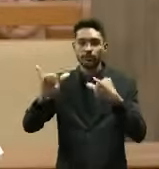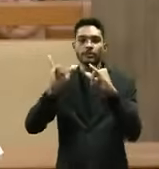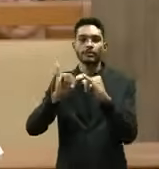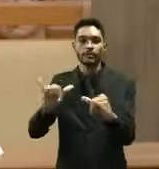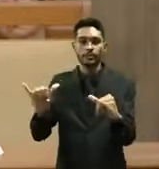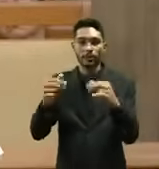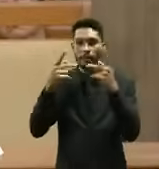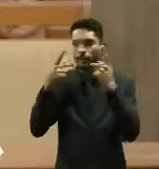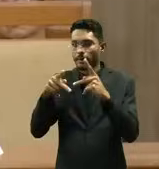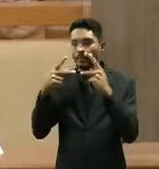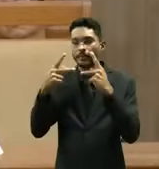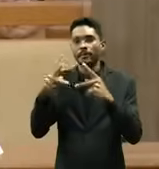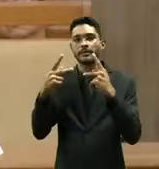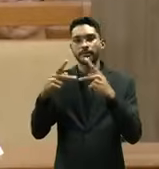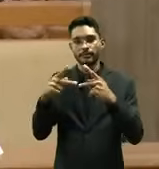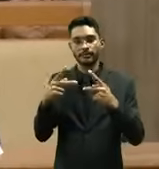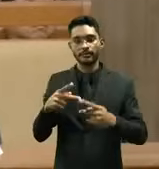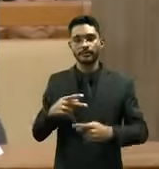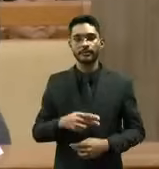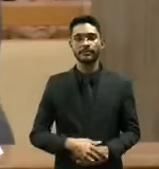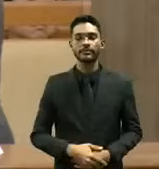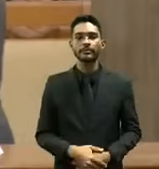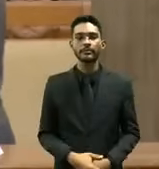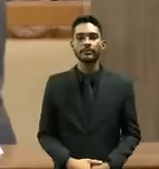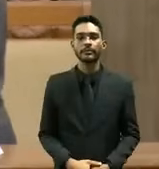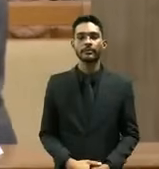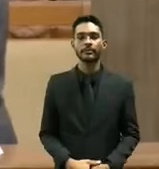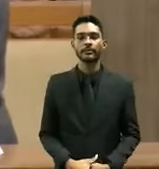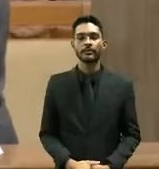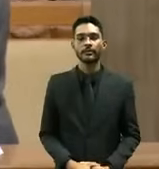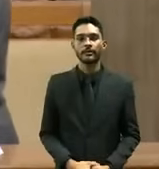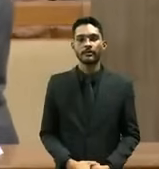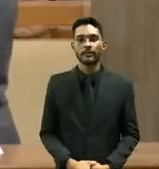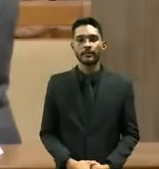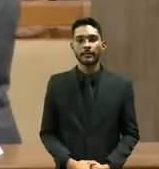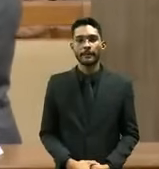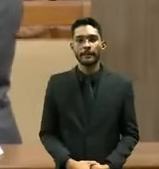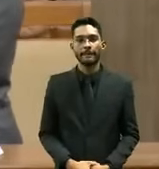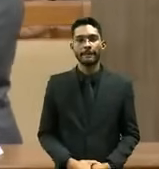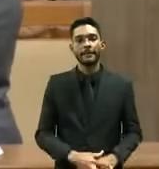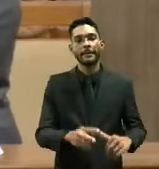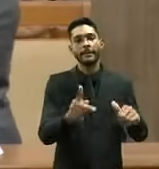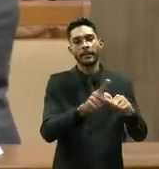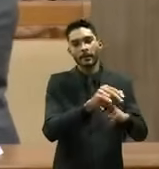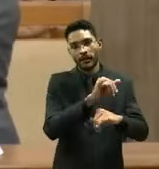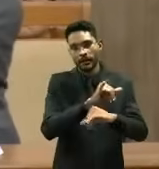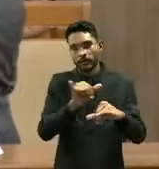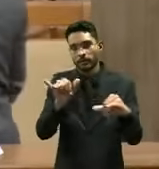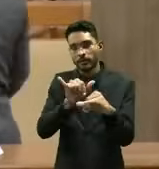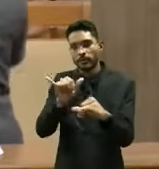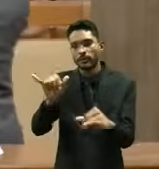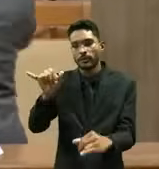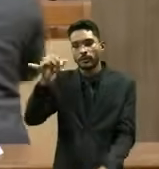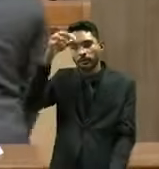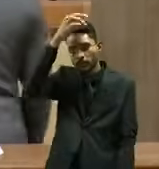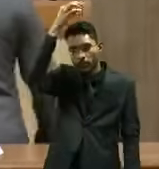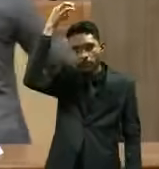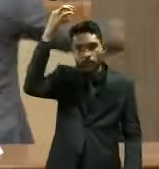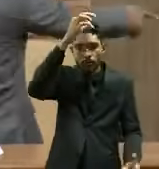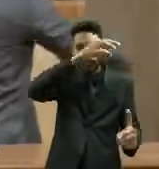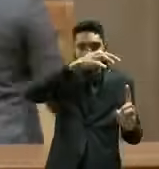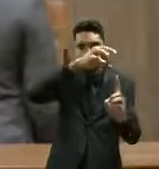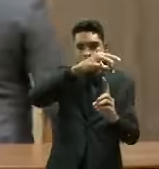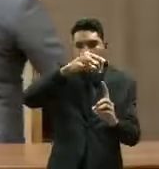os bichão Zão só os Doutor em Teologia judaico ouvindo Pedro aí Pedro disse do jeito que o espírito santo Pegou tu pegou